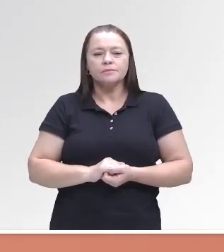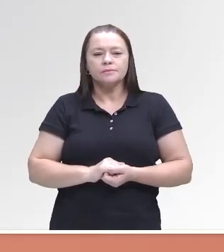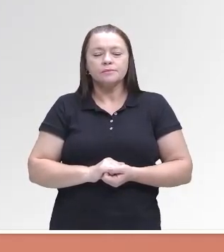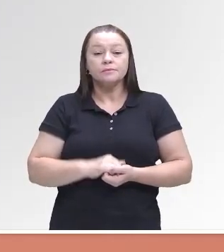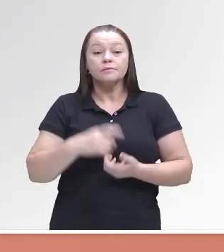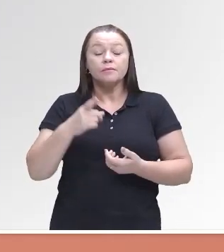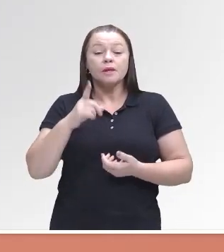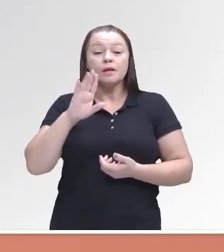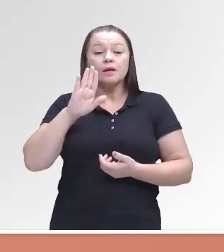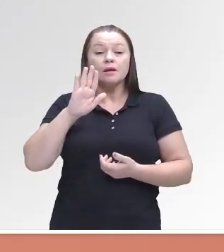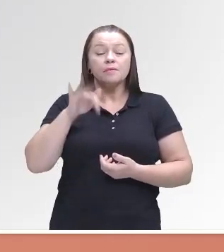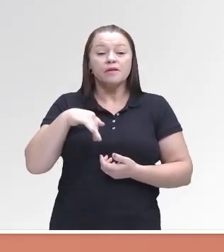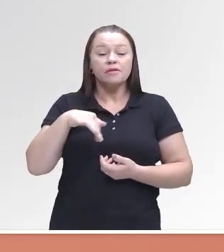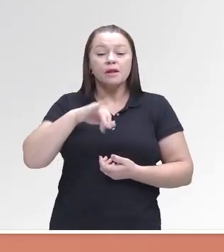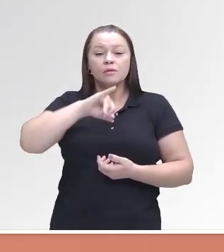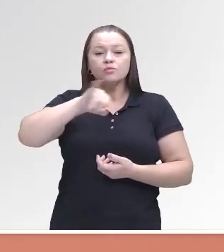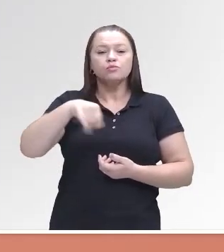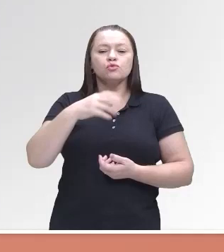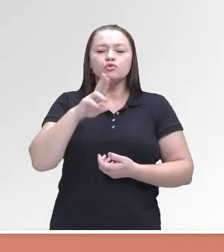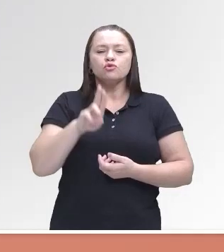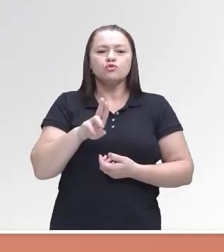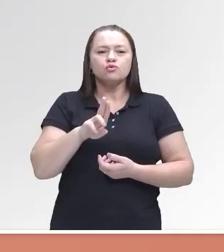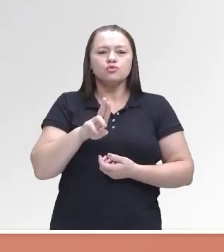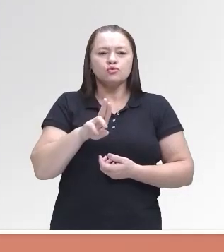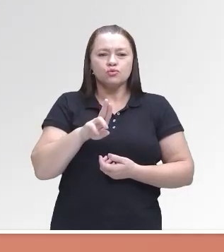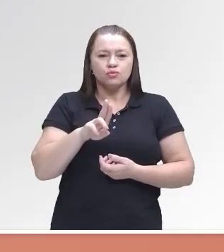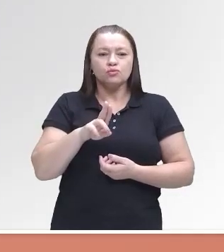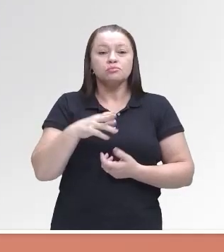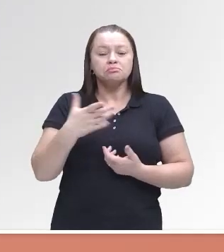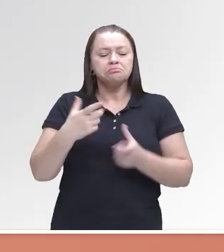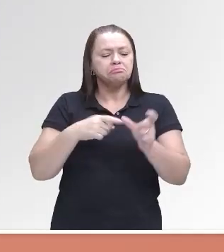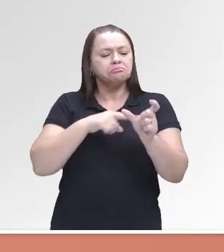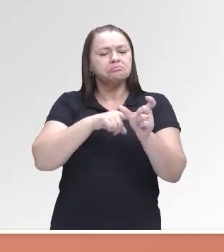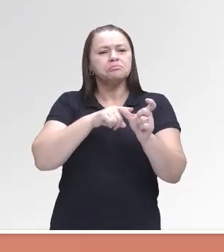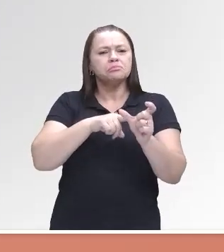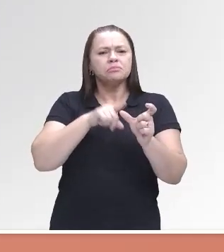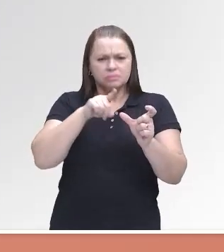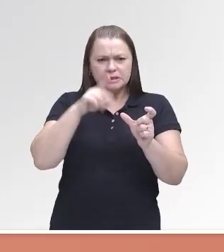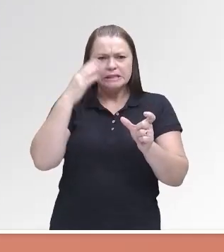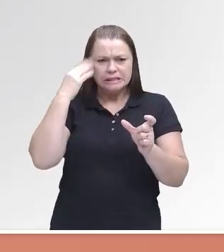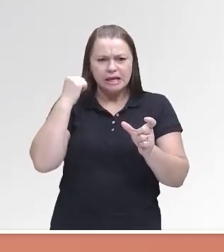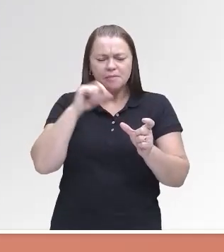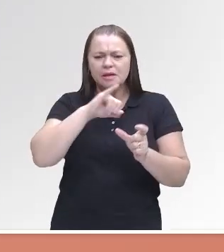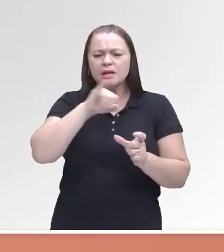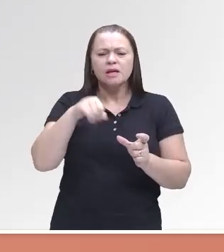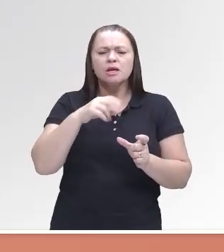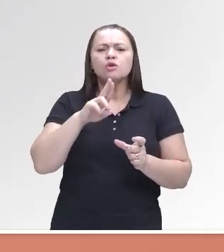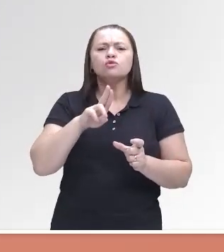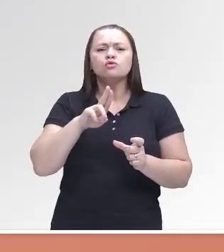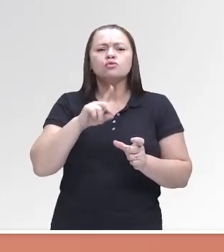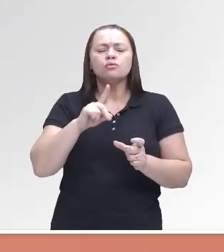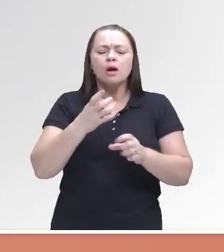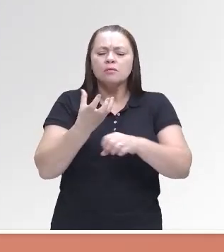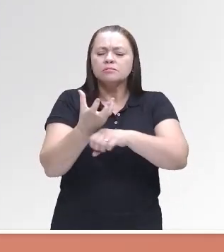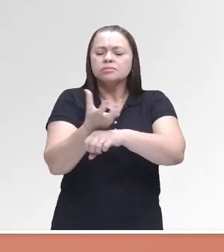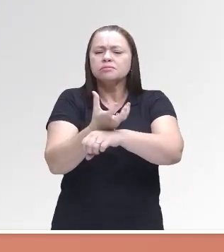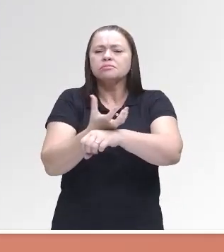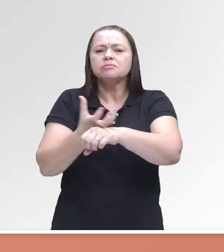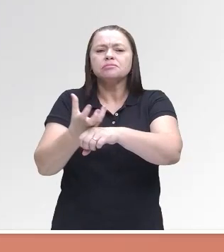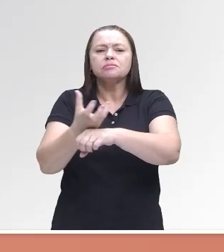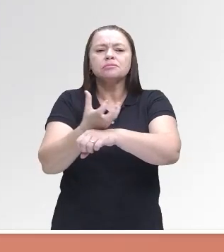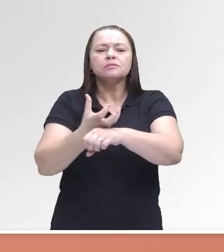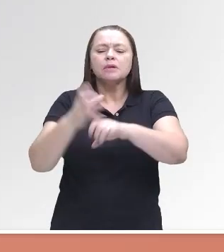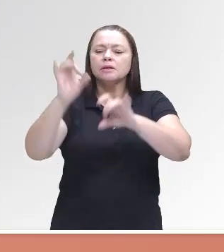E ju. Nós temos a palavrinha ju. Vocês sabem o que é ju? É um latim especial aí.